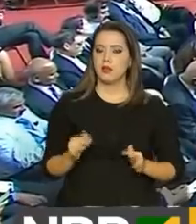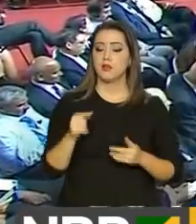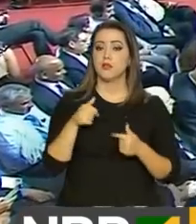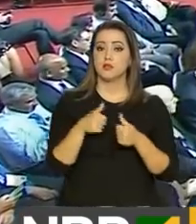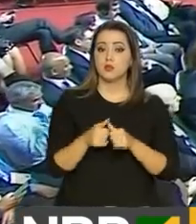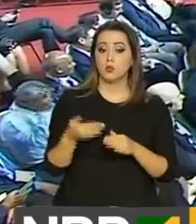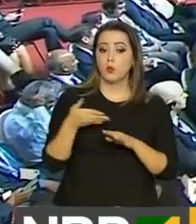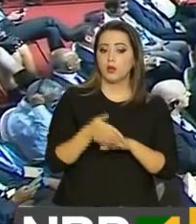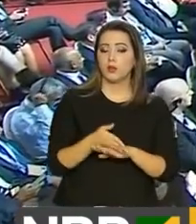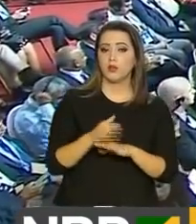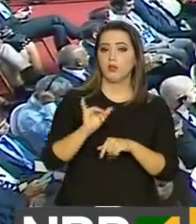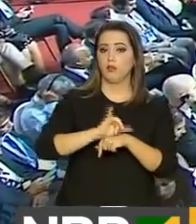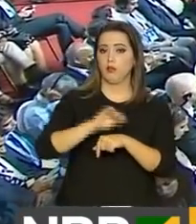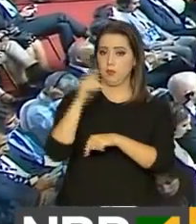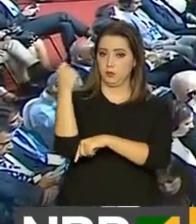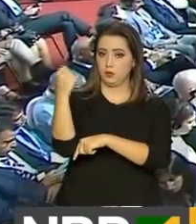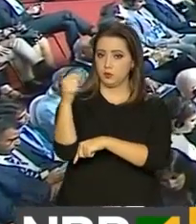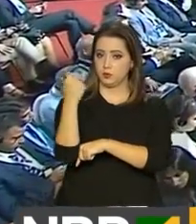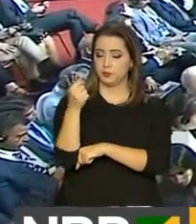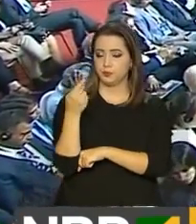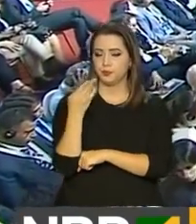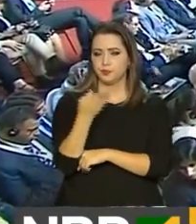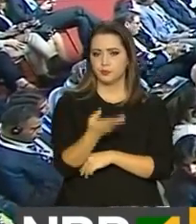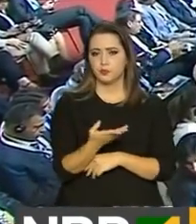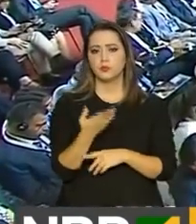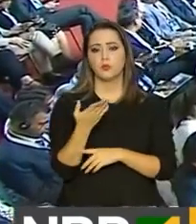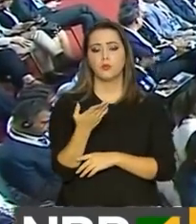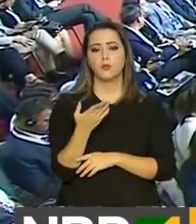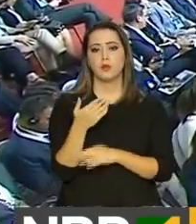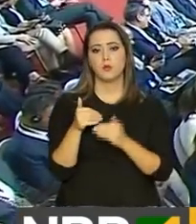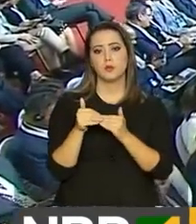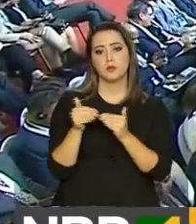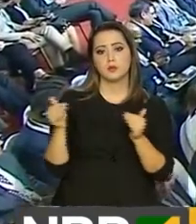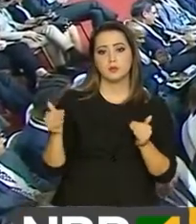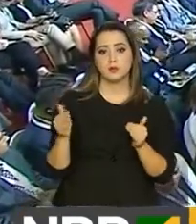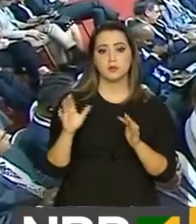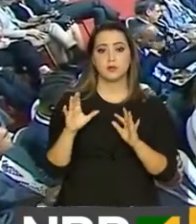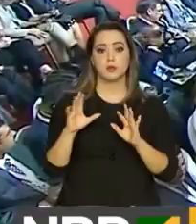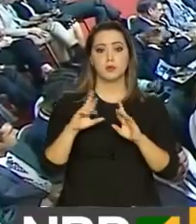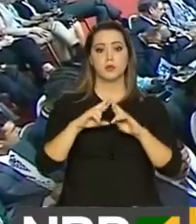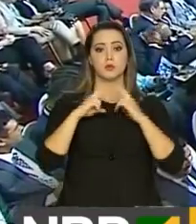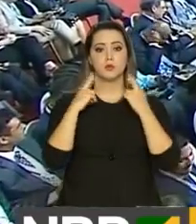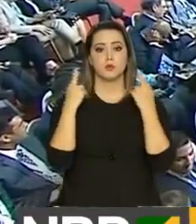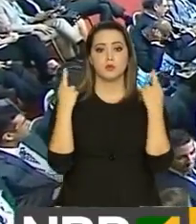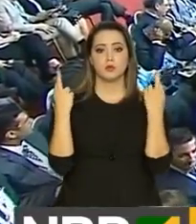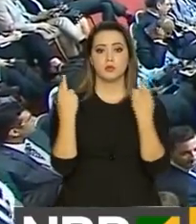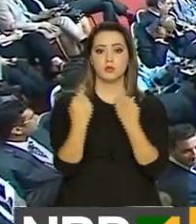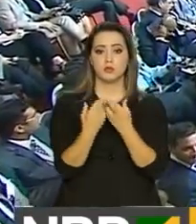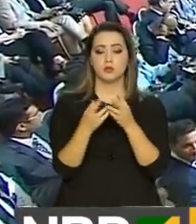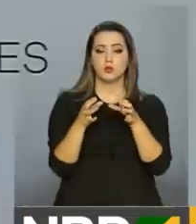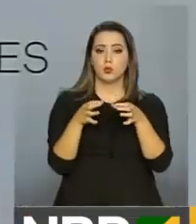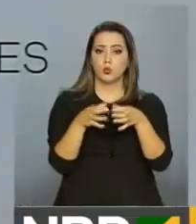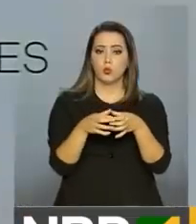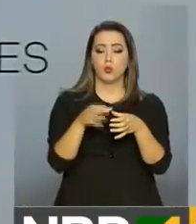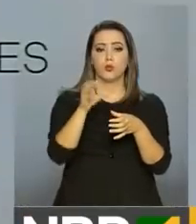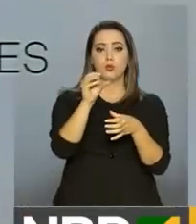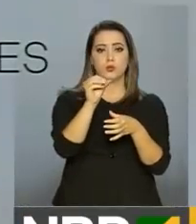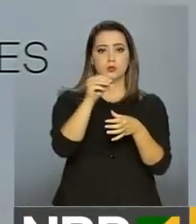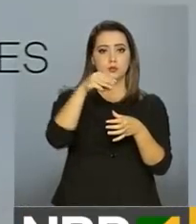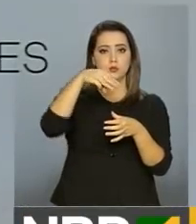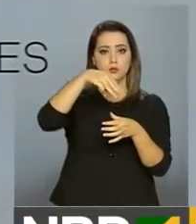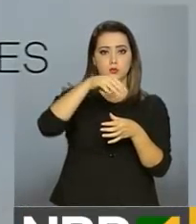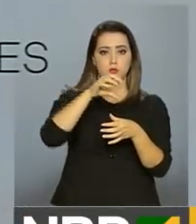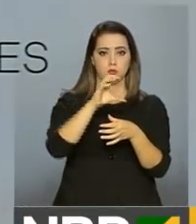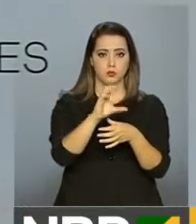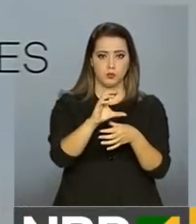venho a Buenos Aires para esta abertura da Conferência Ministerial da Organização Mundial